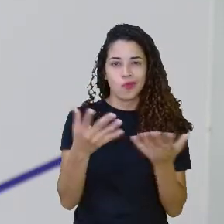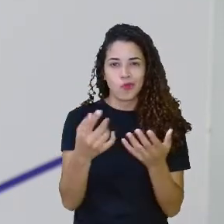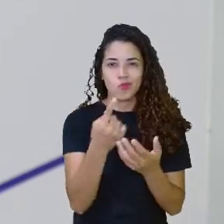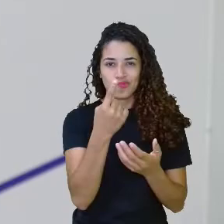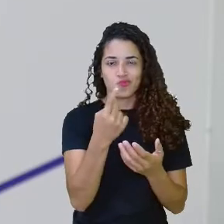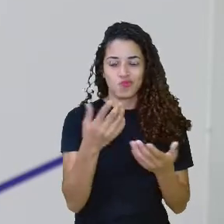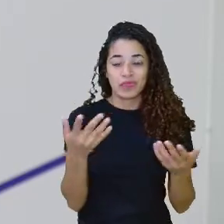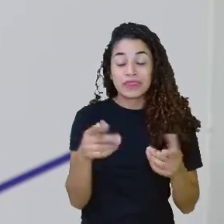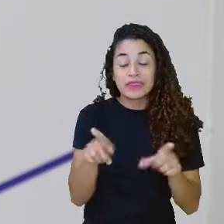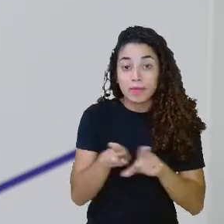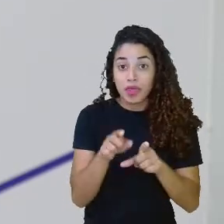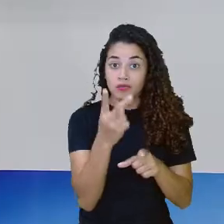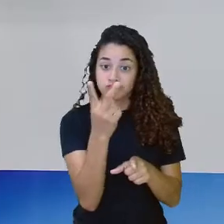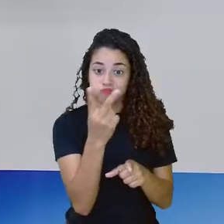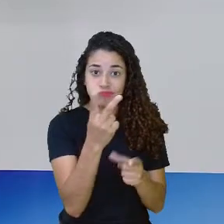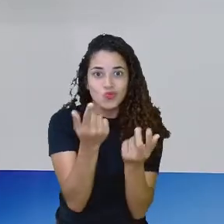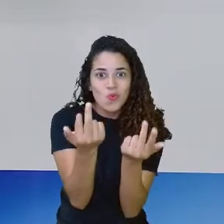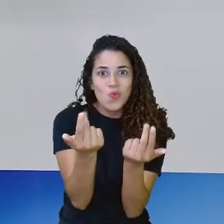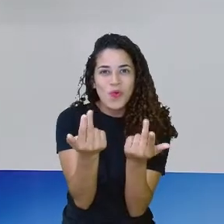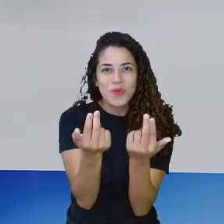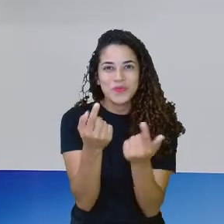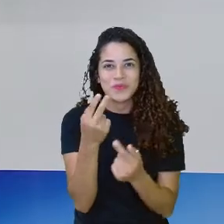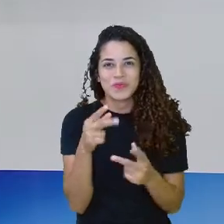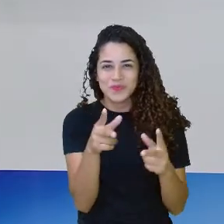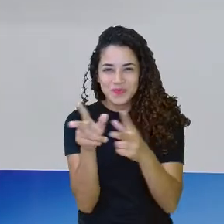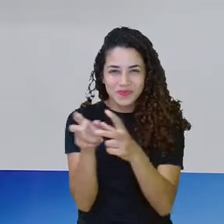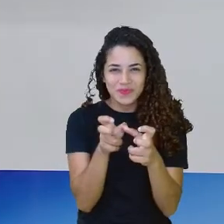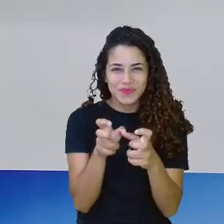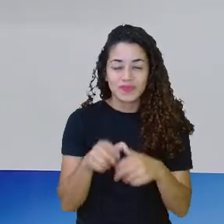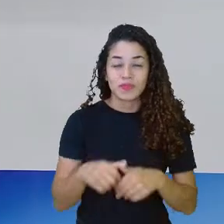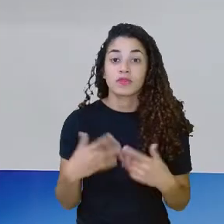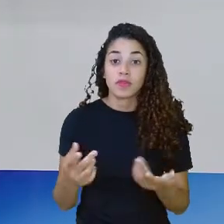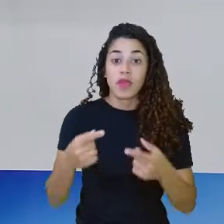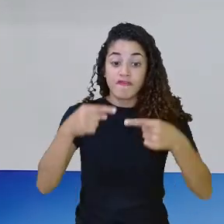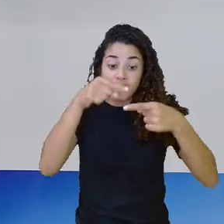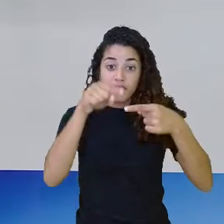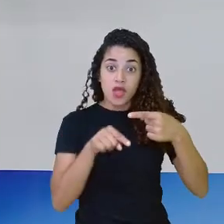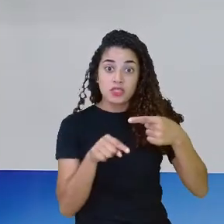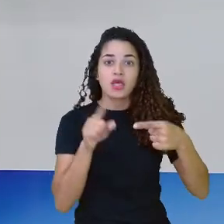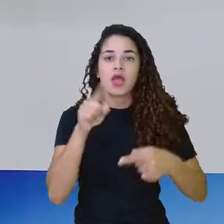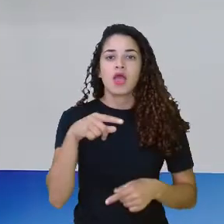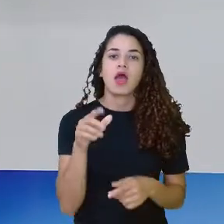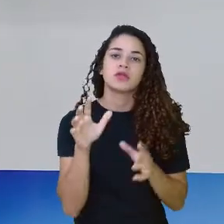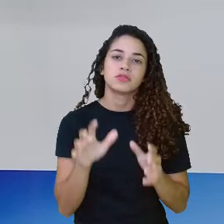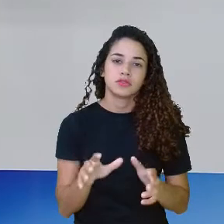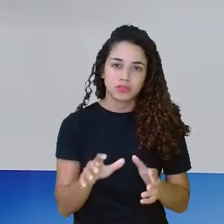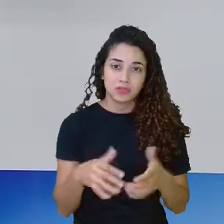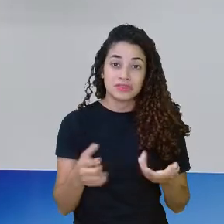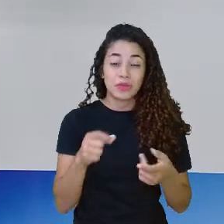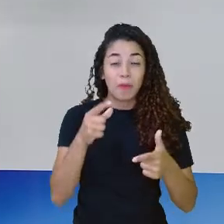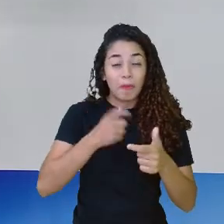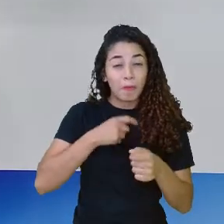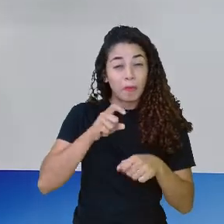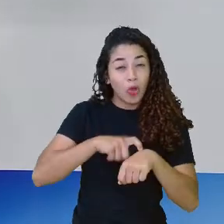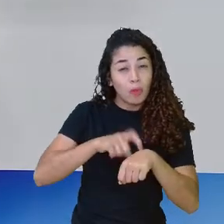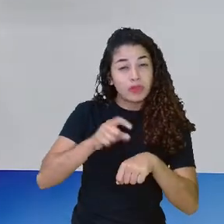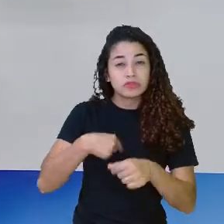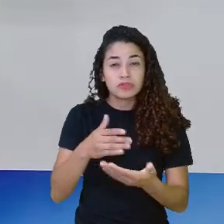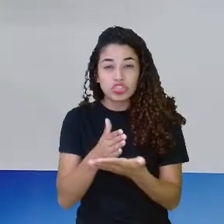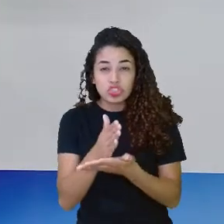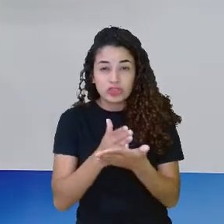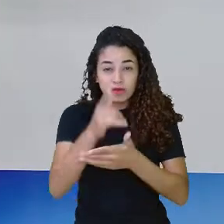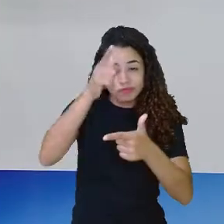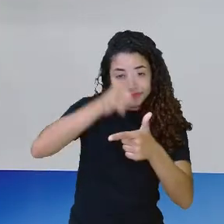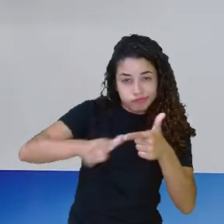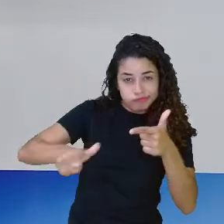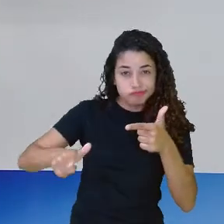mesmo tamanho. Na fração é assim, quando eu vou dividir um inteiro, quando eu vou dividir uma